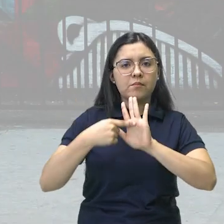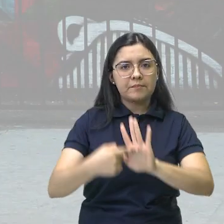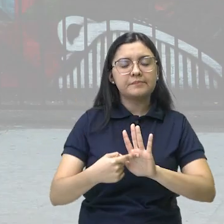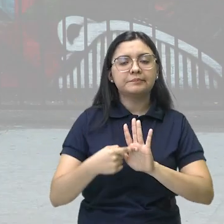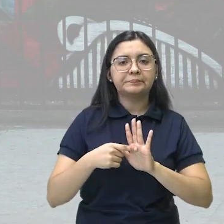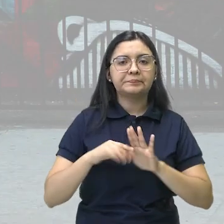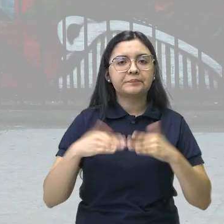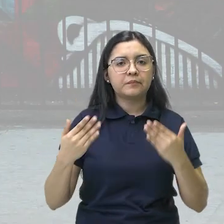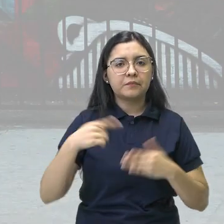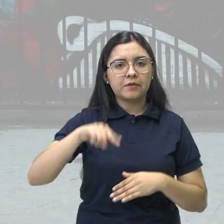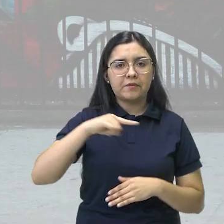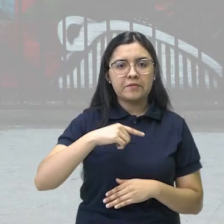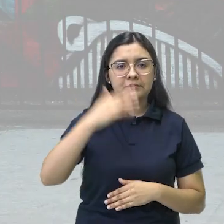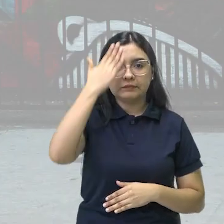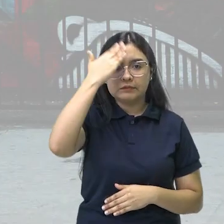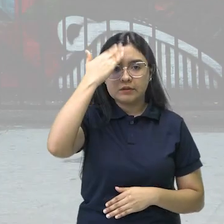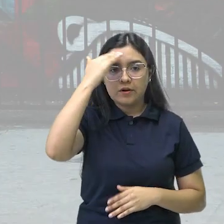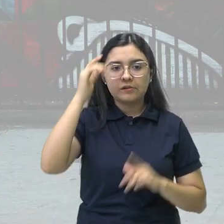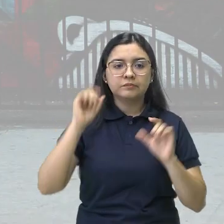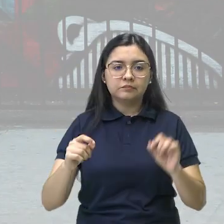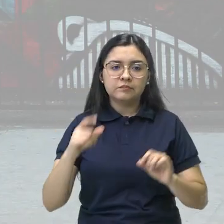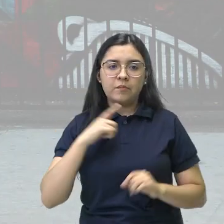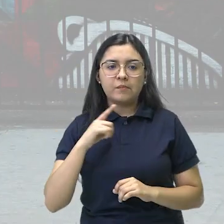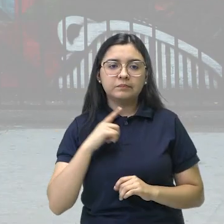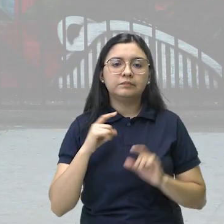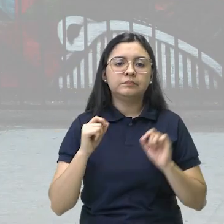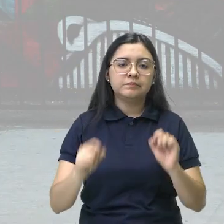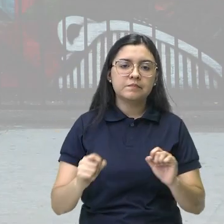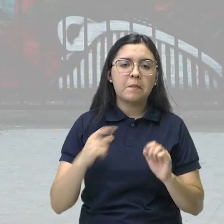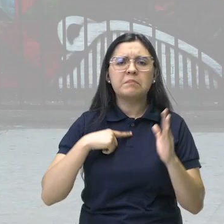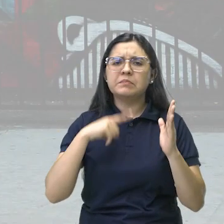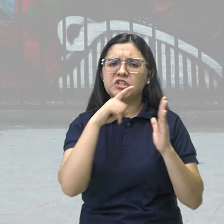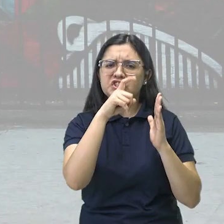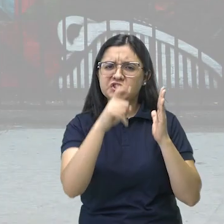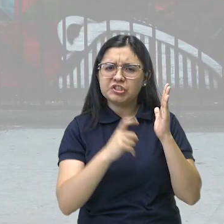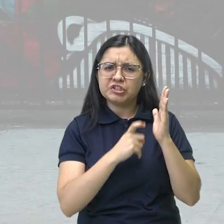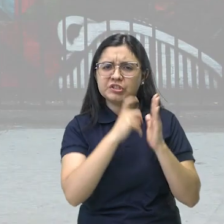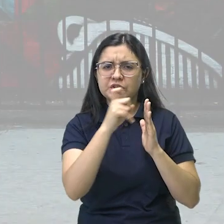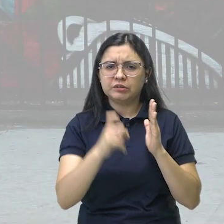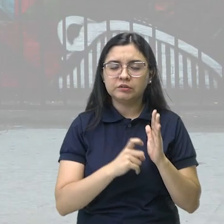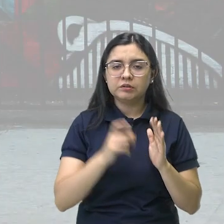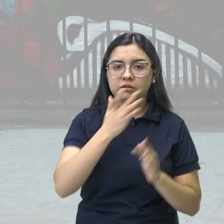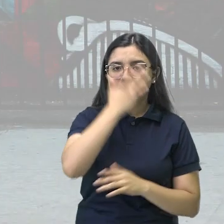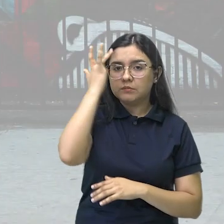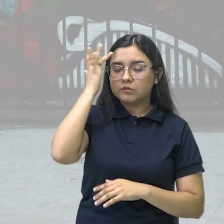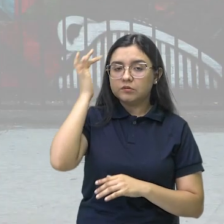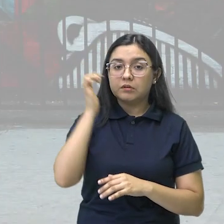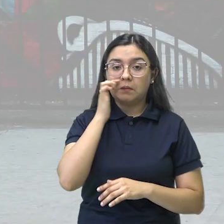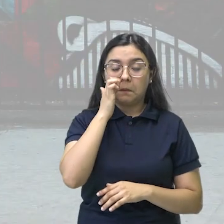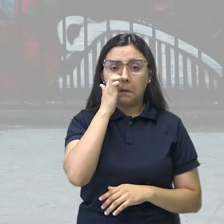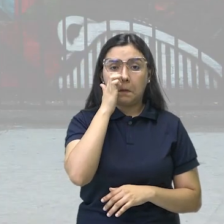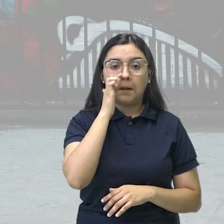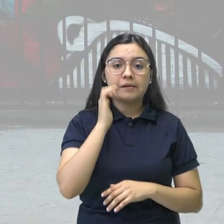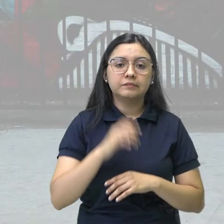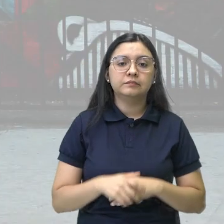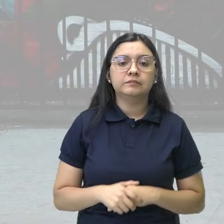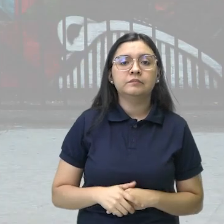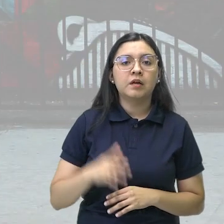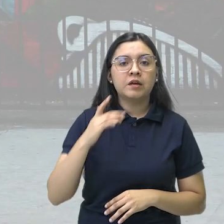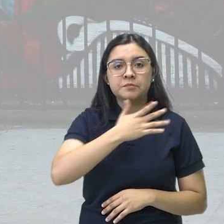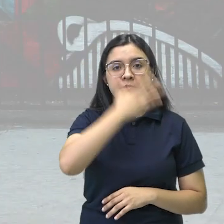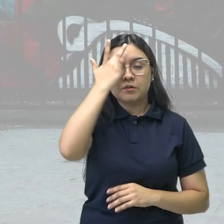aberto. Você sabe que pichação é um crime. Então, em vez de os grafiteiros,